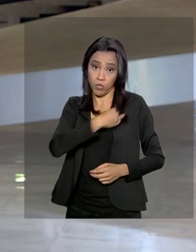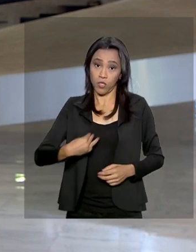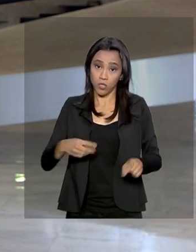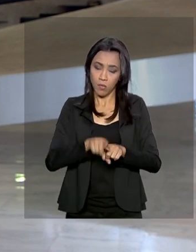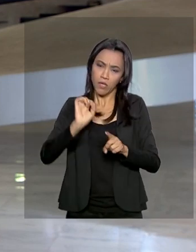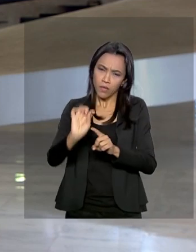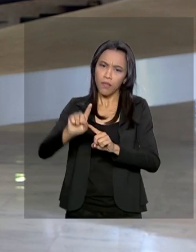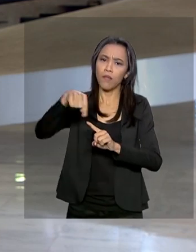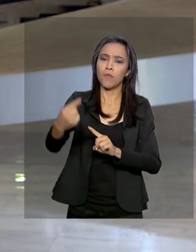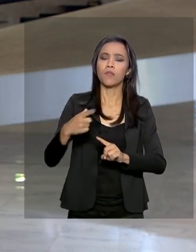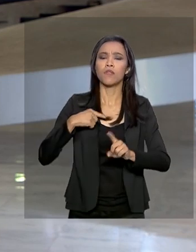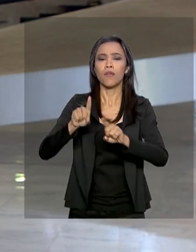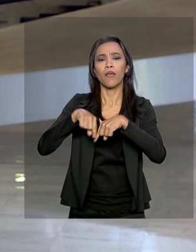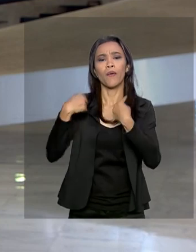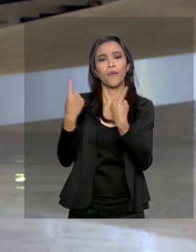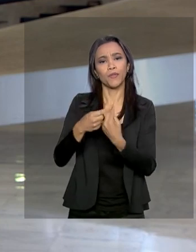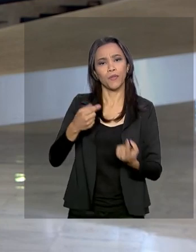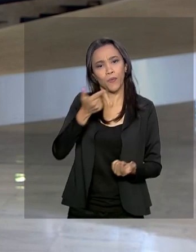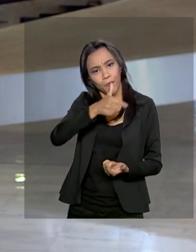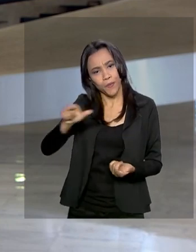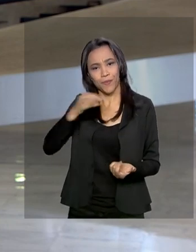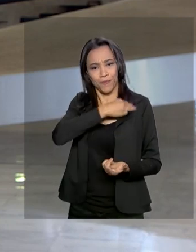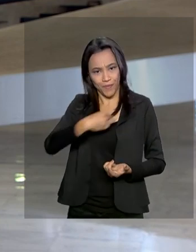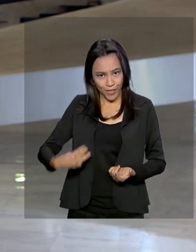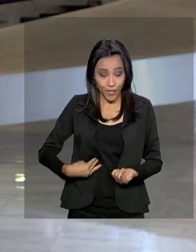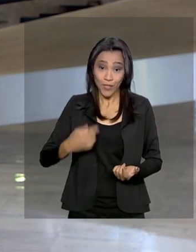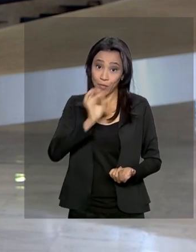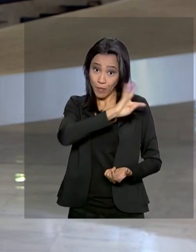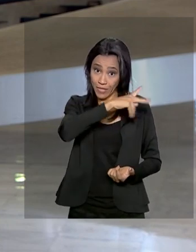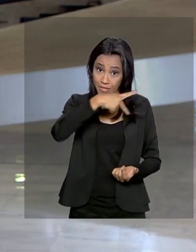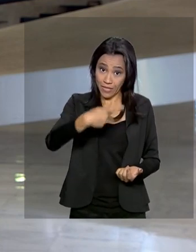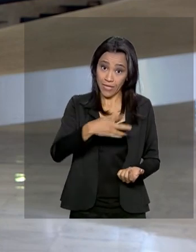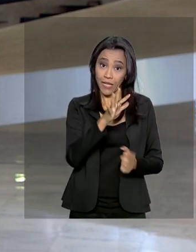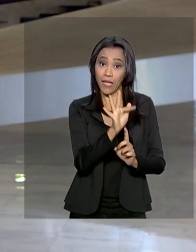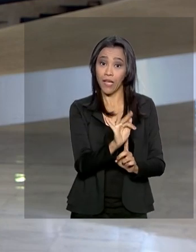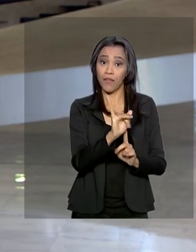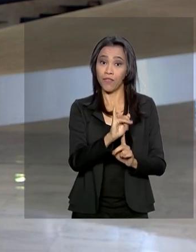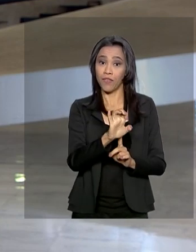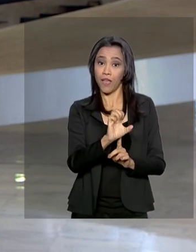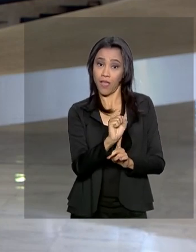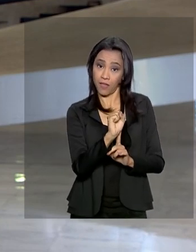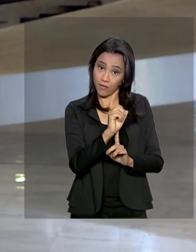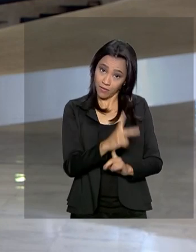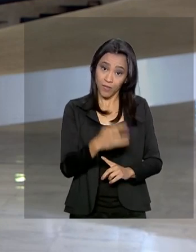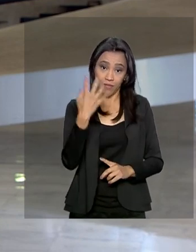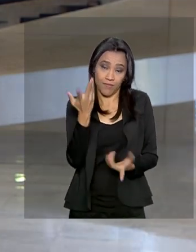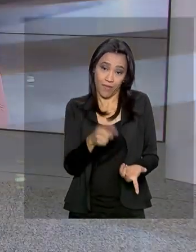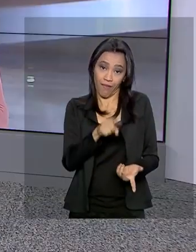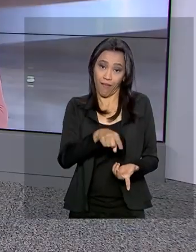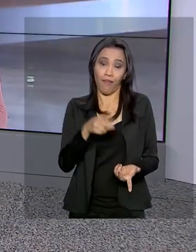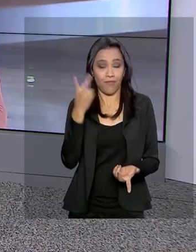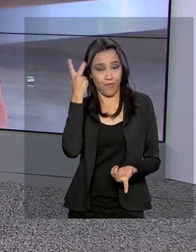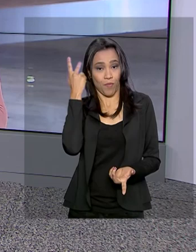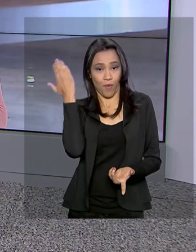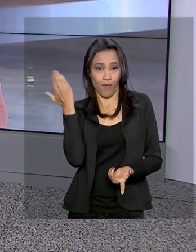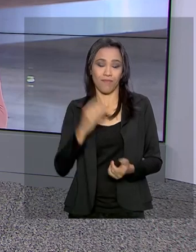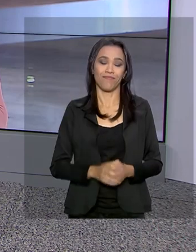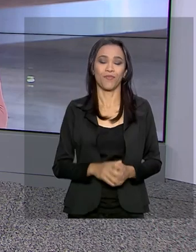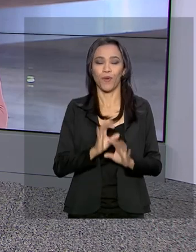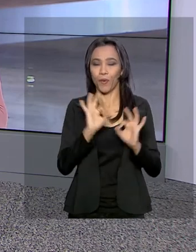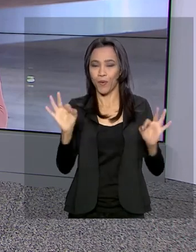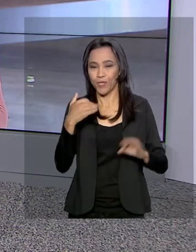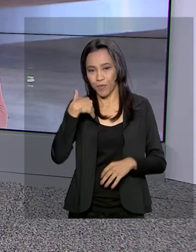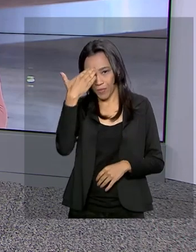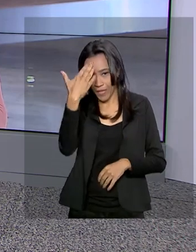reunião com mais ministros e o presidente da Fiesp, e a Federação das Indústrias de São Paulo. Roberto? Está ótimo, Dani. Muito